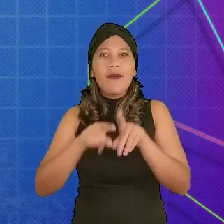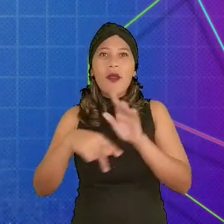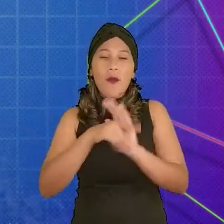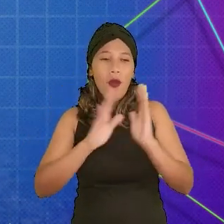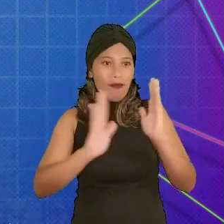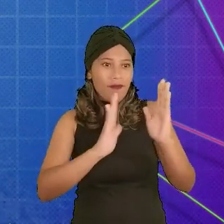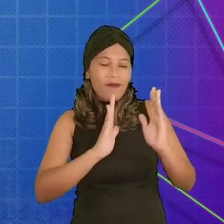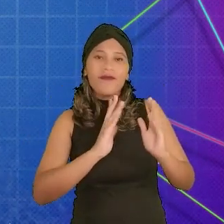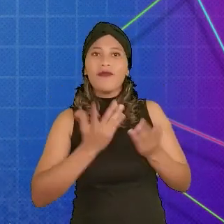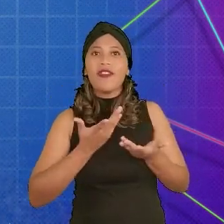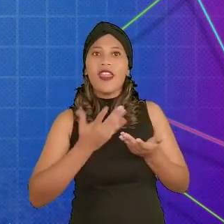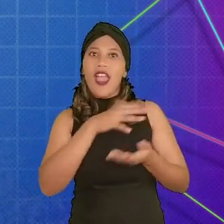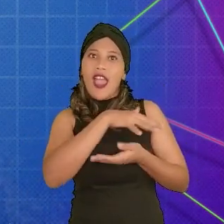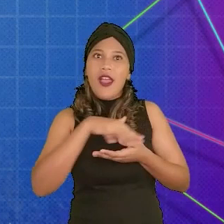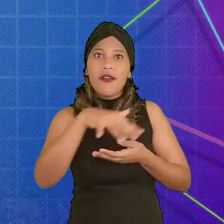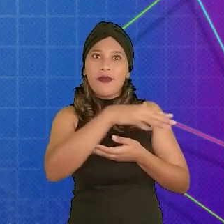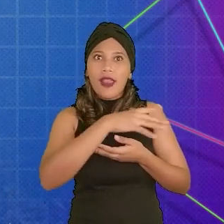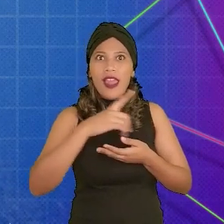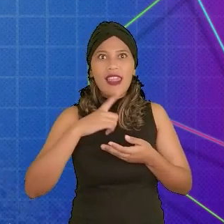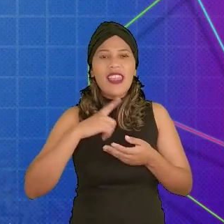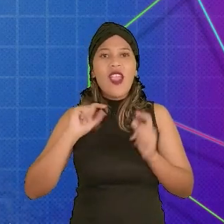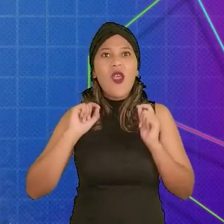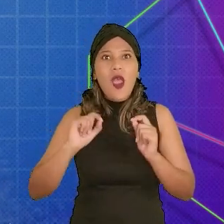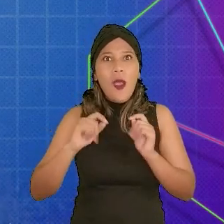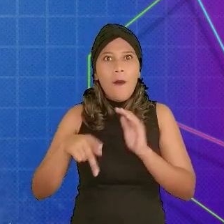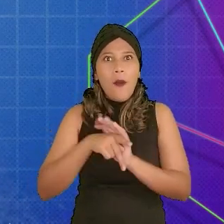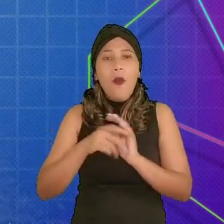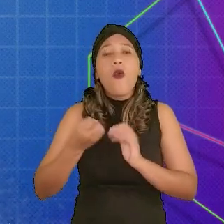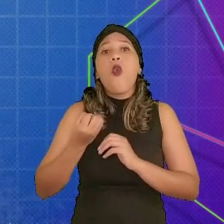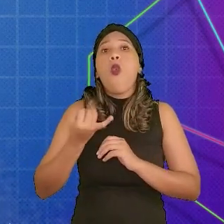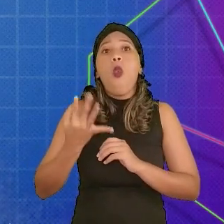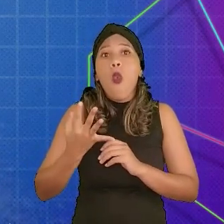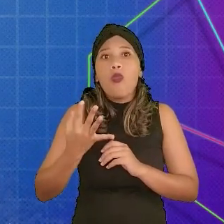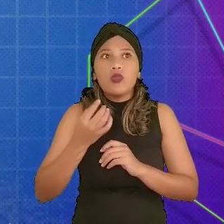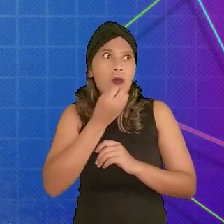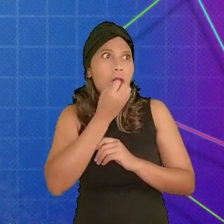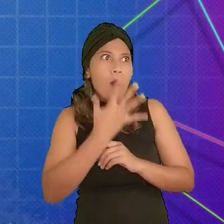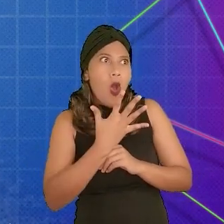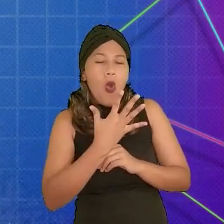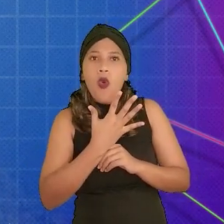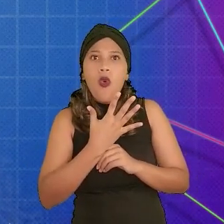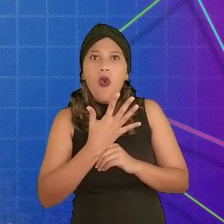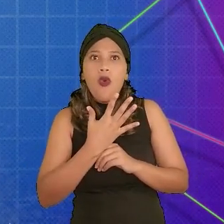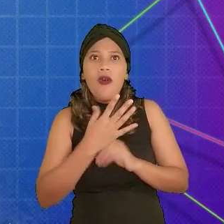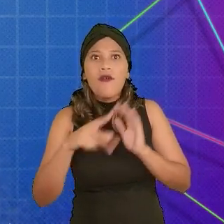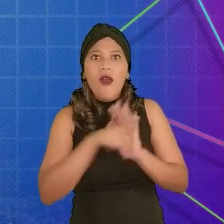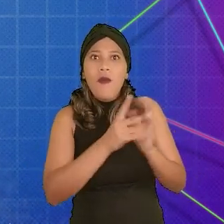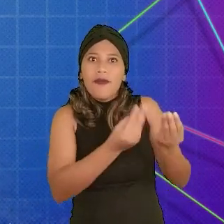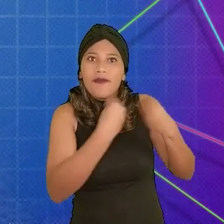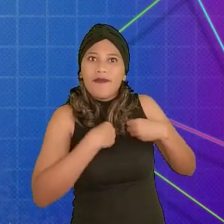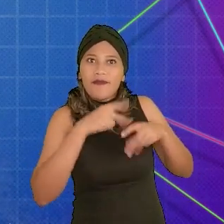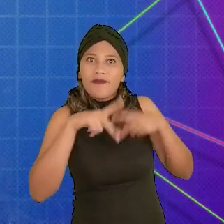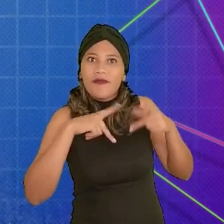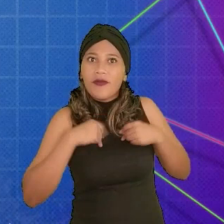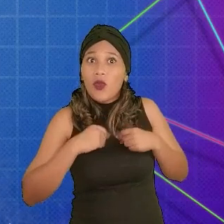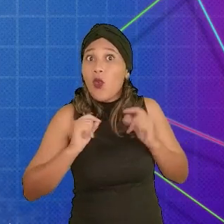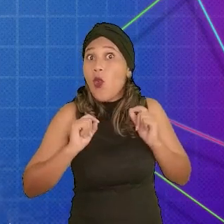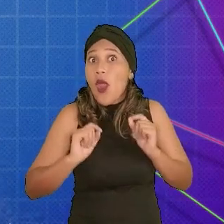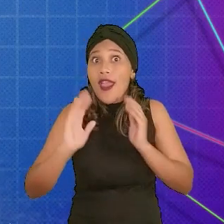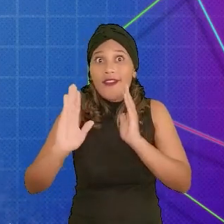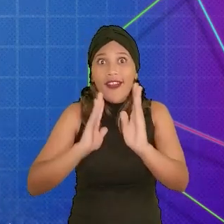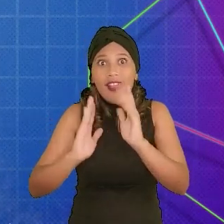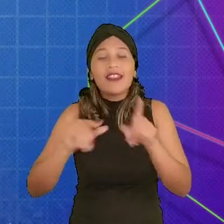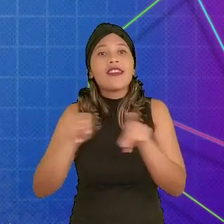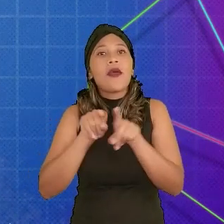encontrados no nível ambiente. Terá algum bônus nessa fase? Se sim, o quê? Uma esmeralda escondida? Faixas de música que